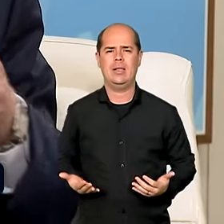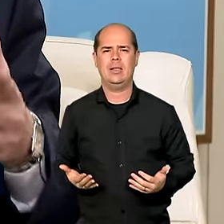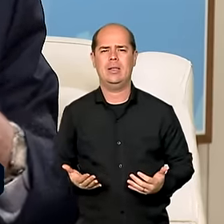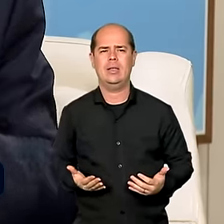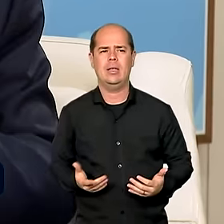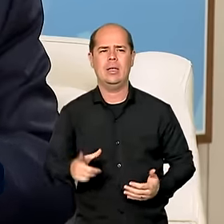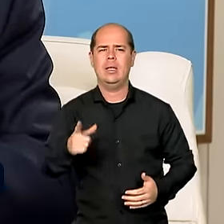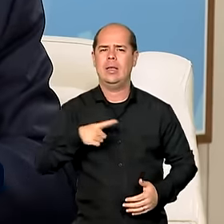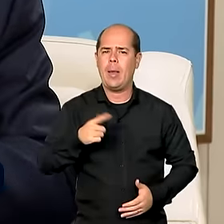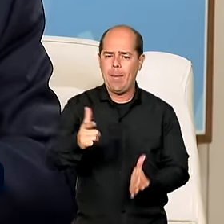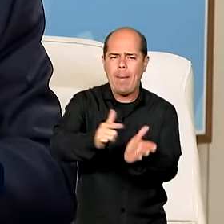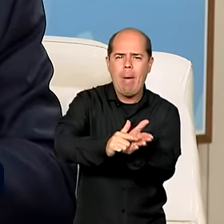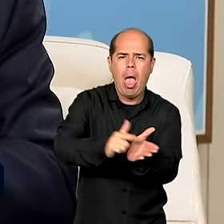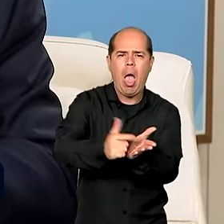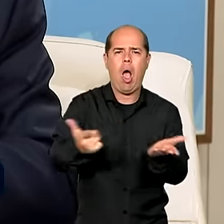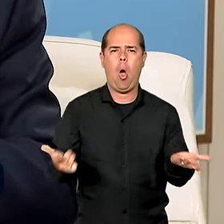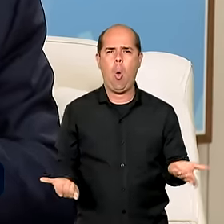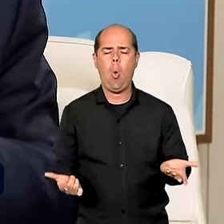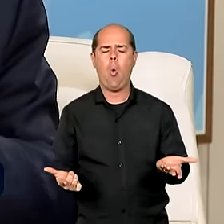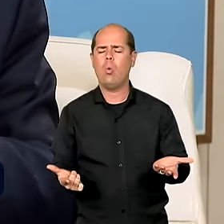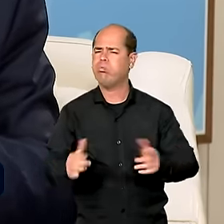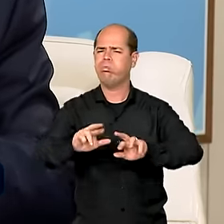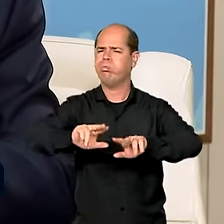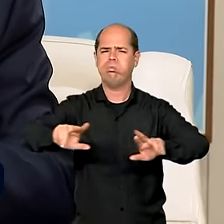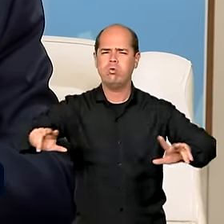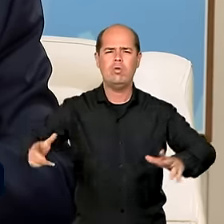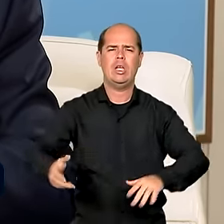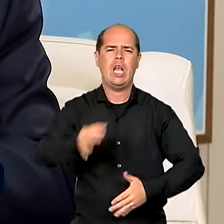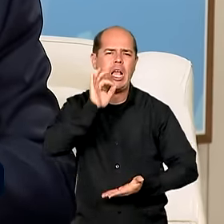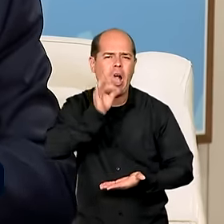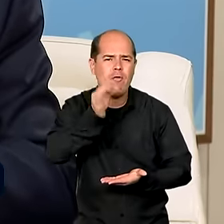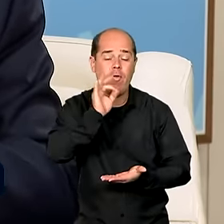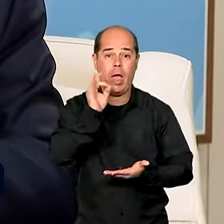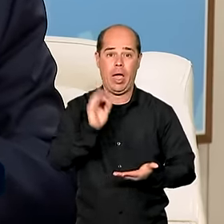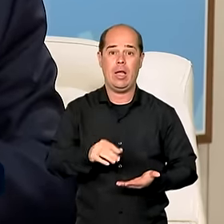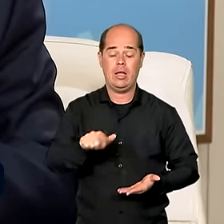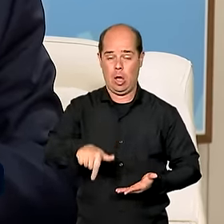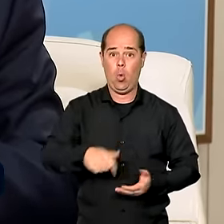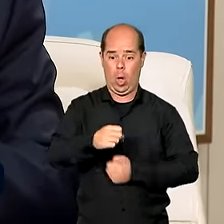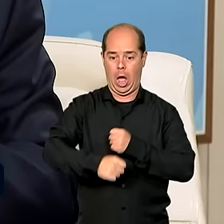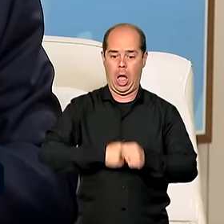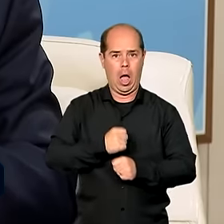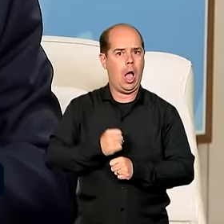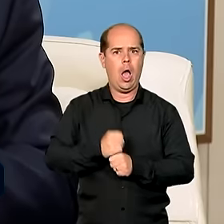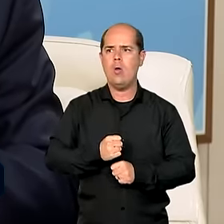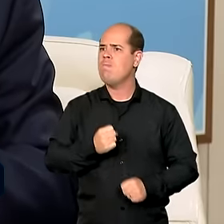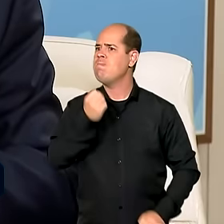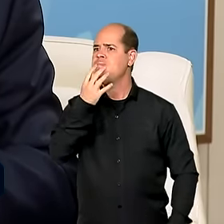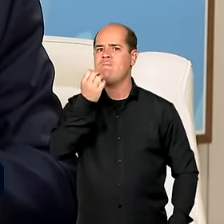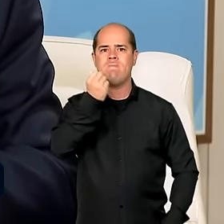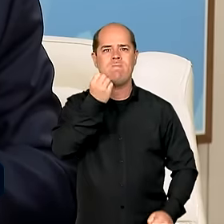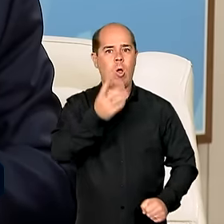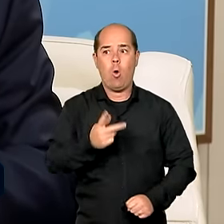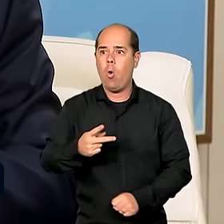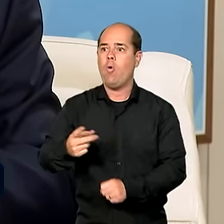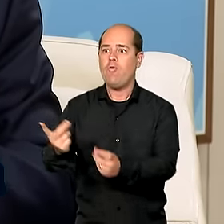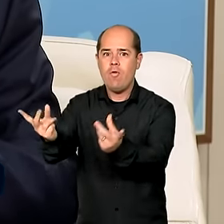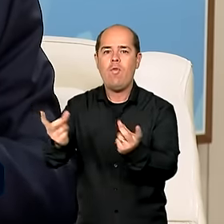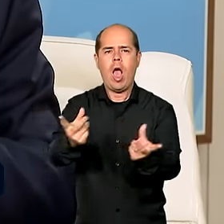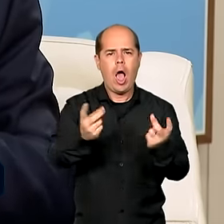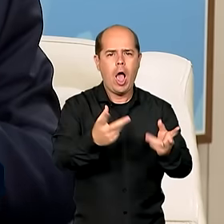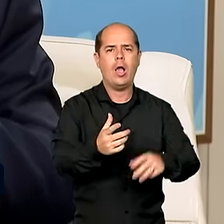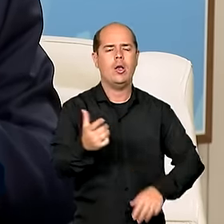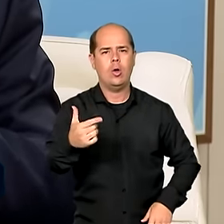Então nós estamos tivemos um ano maravilhoso em termos de exportação a outra o saldo da balança comercial